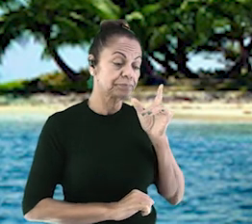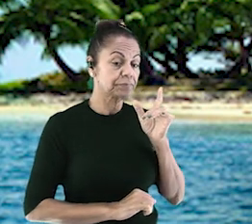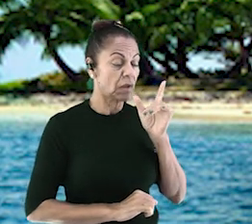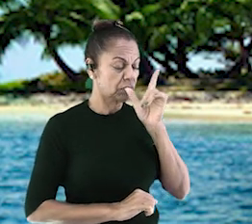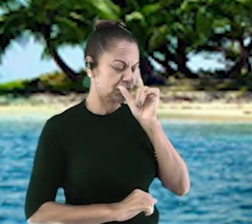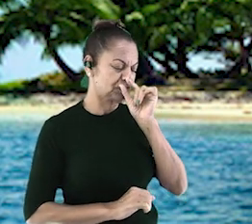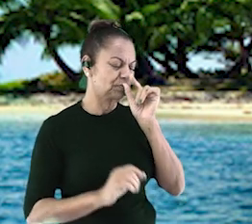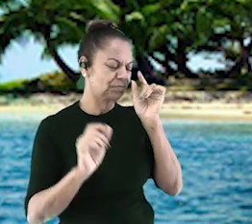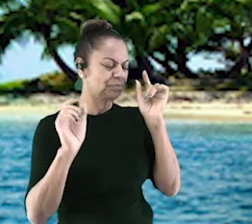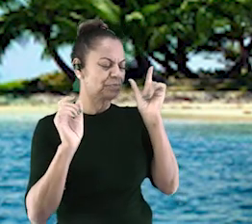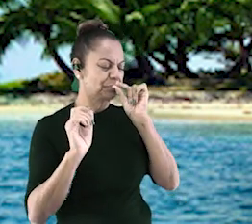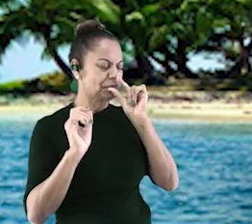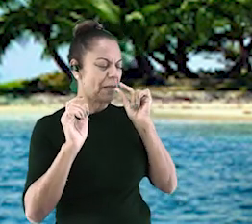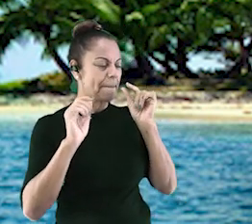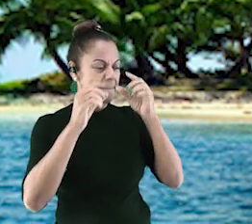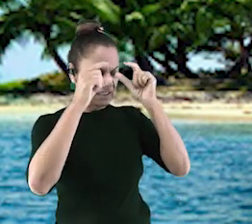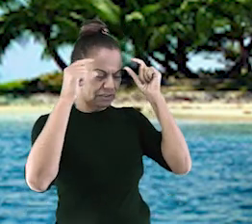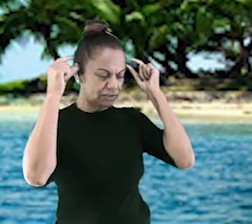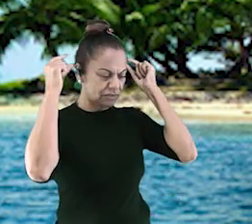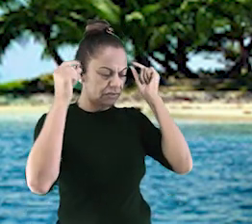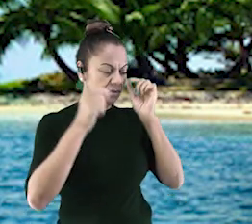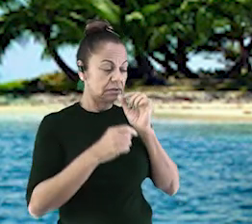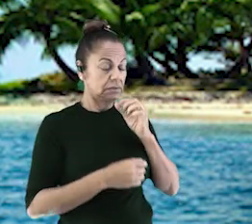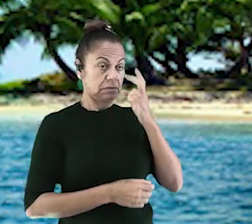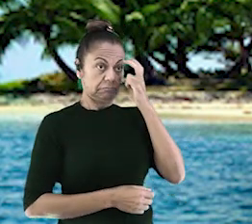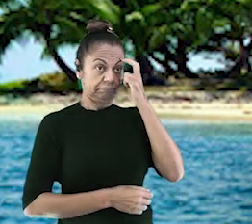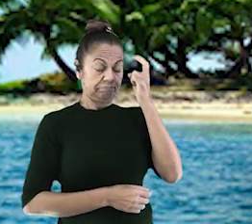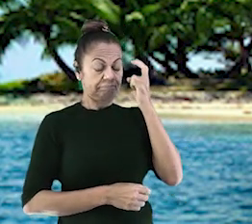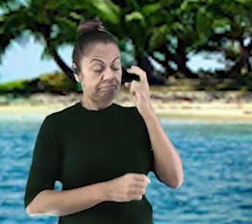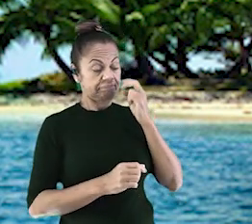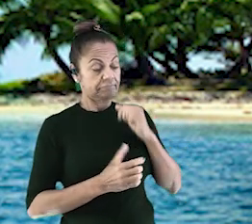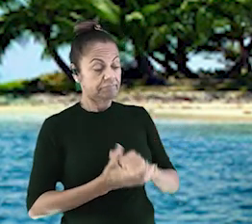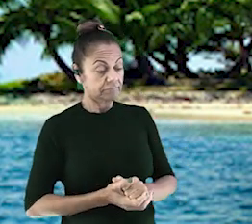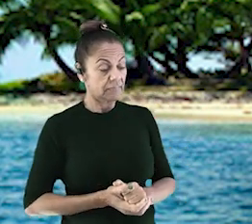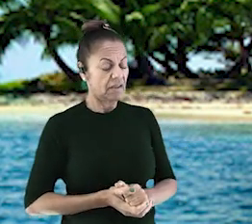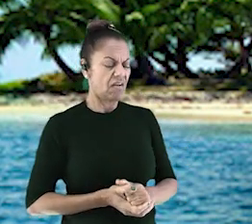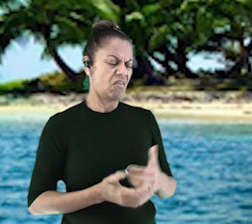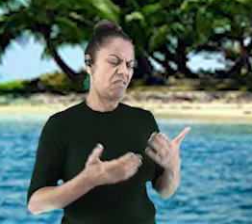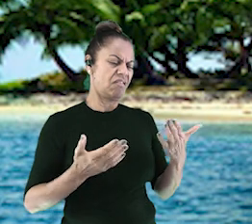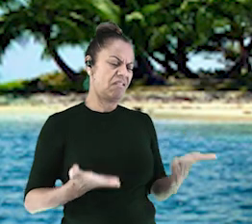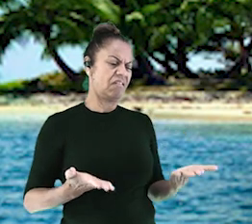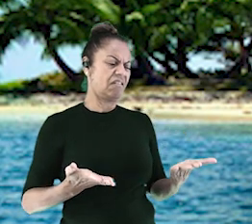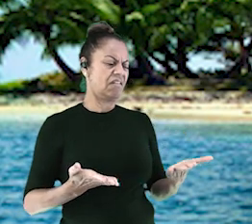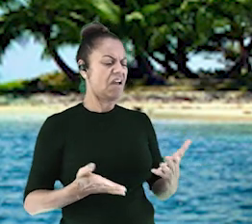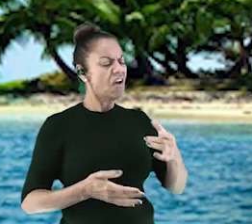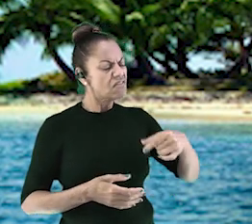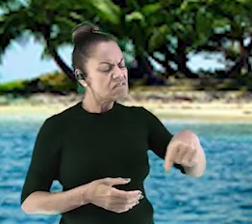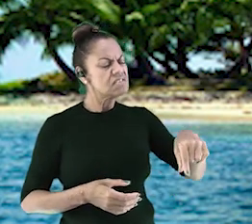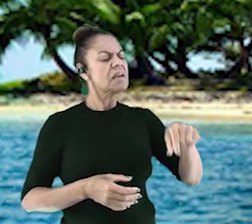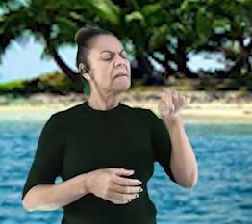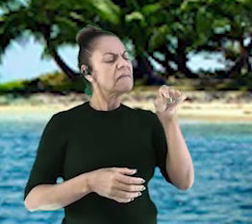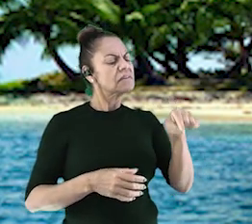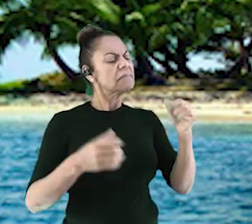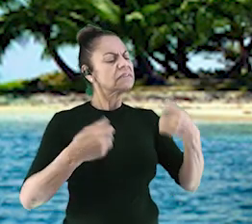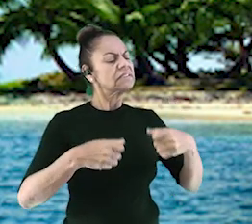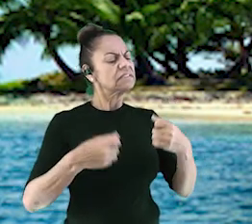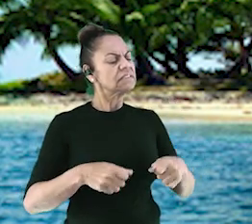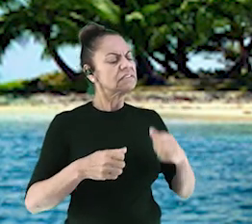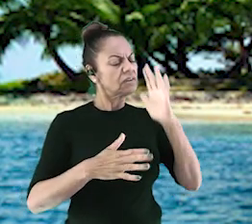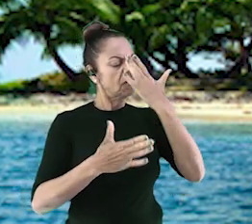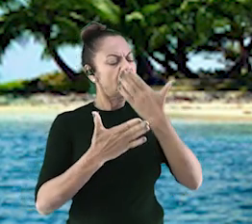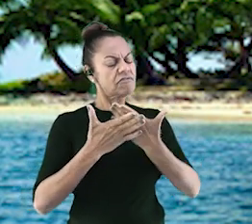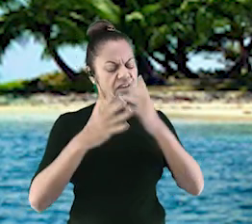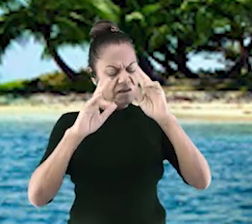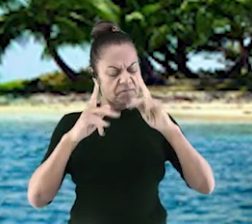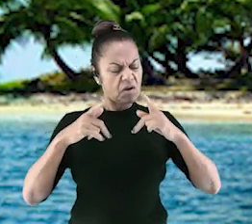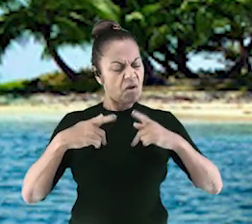E o bem-te-vi, com toda a sua experiência e sabedoria, falou: horas, confia em você.